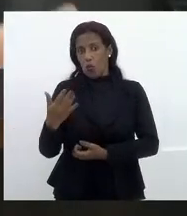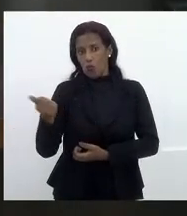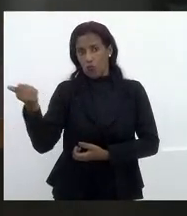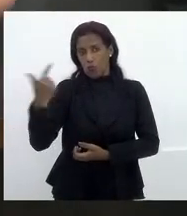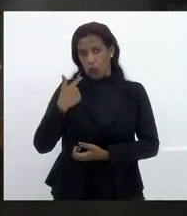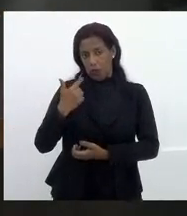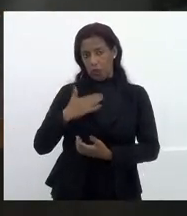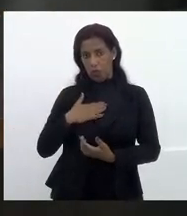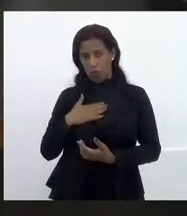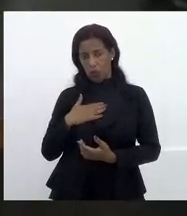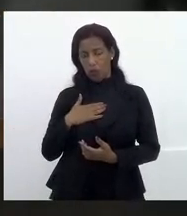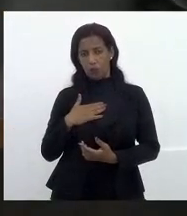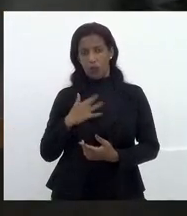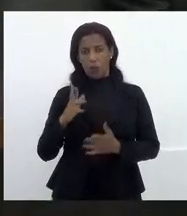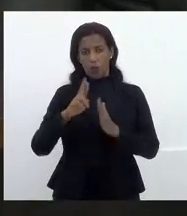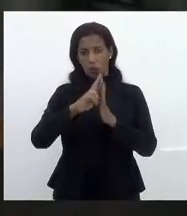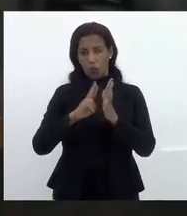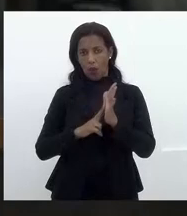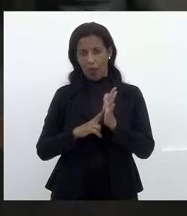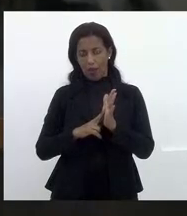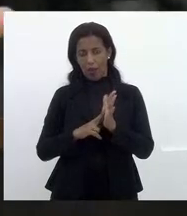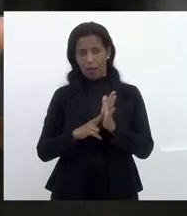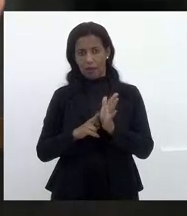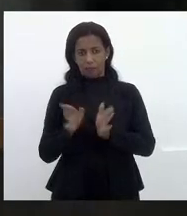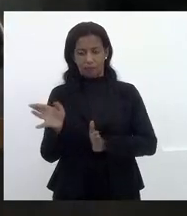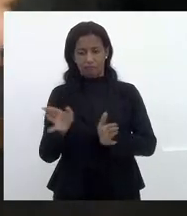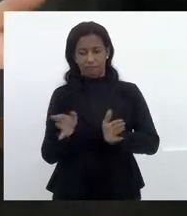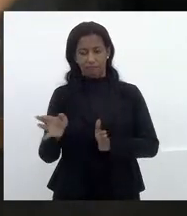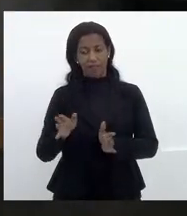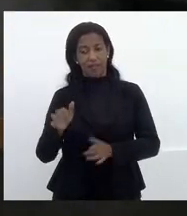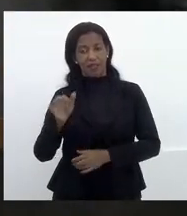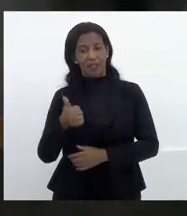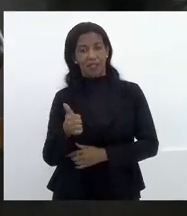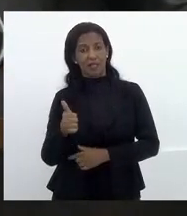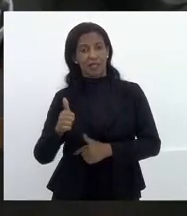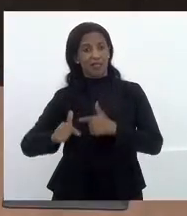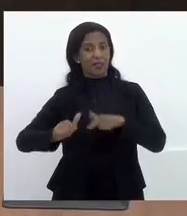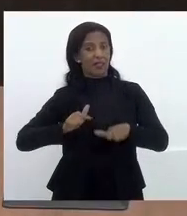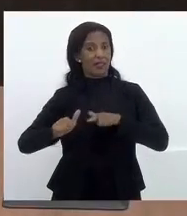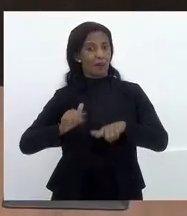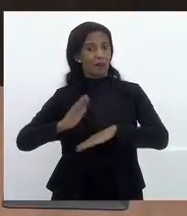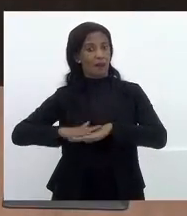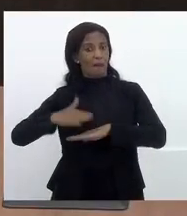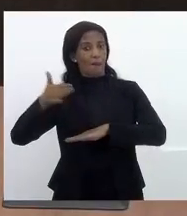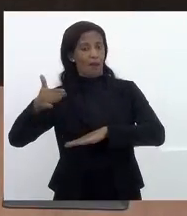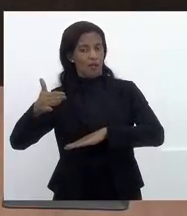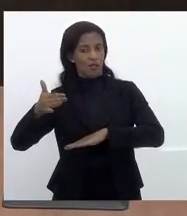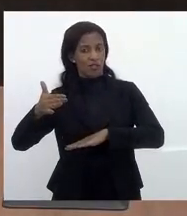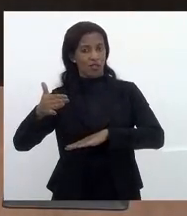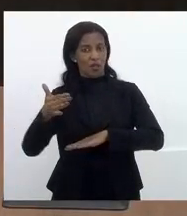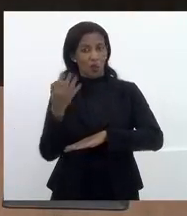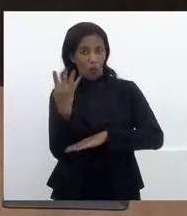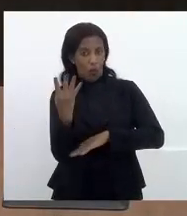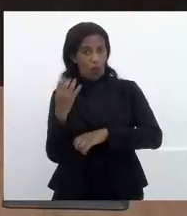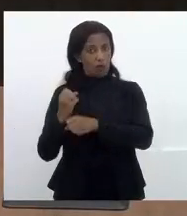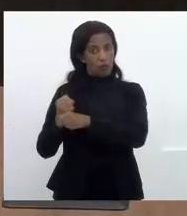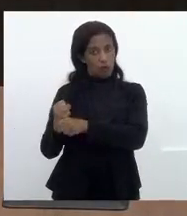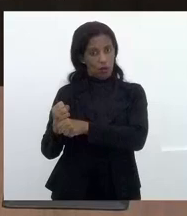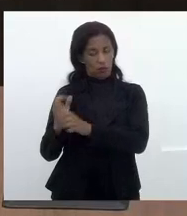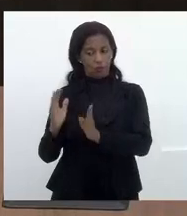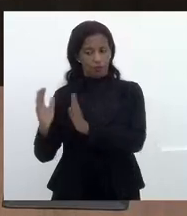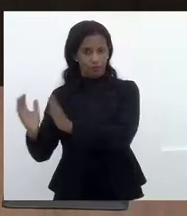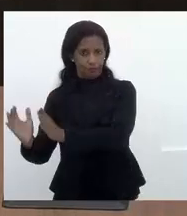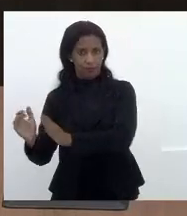com a regra de transição ele teria que trabalhar sem por cento a mais estudar quatro anos na regra da